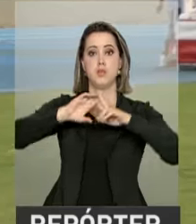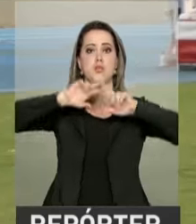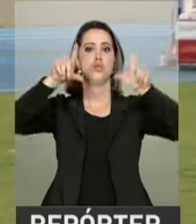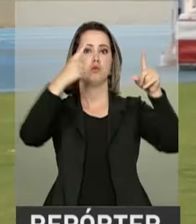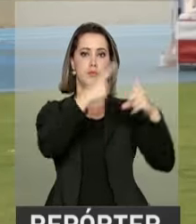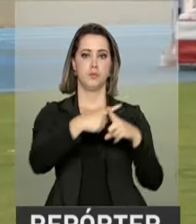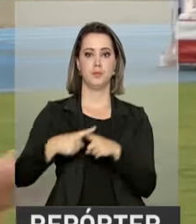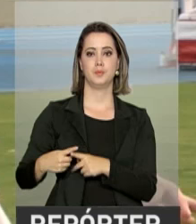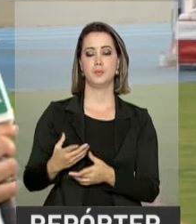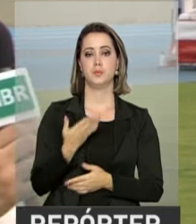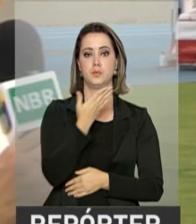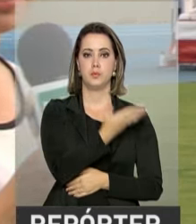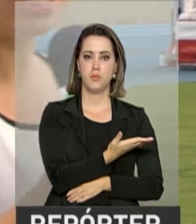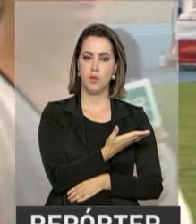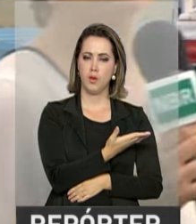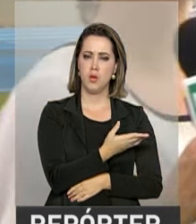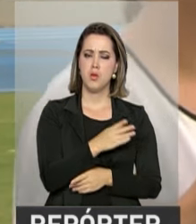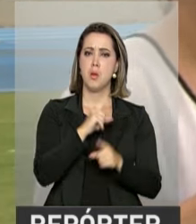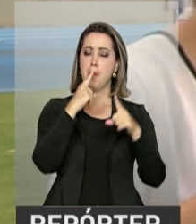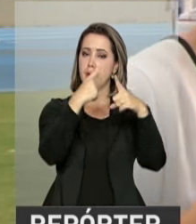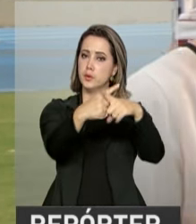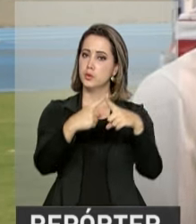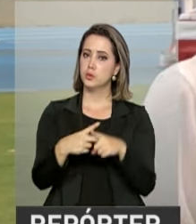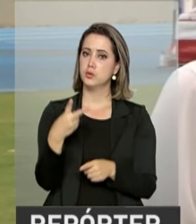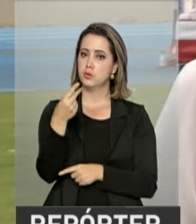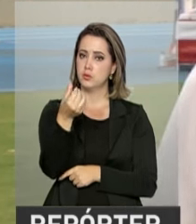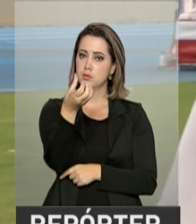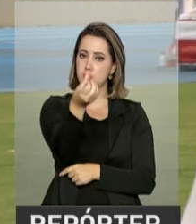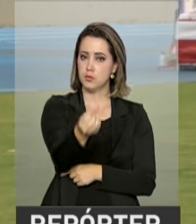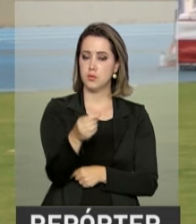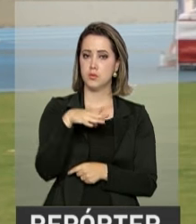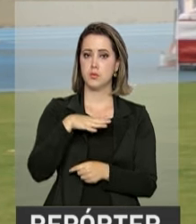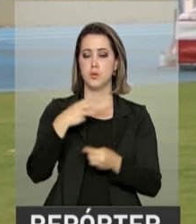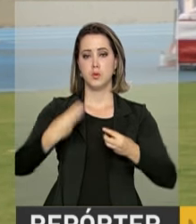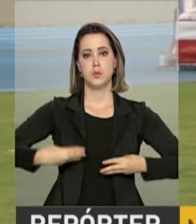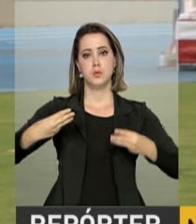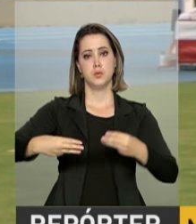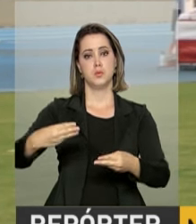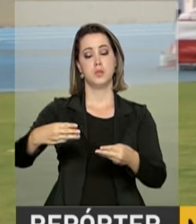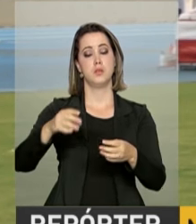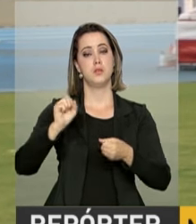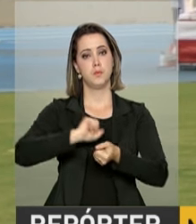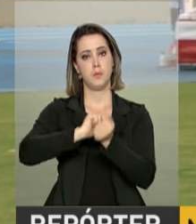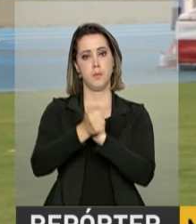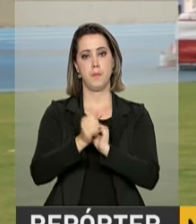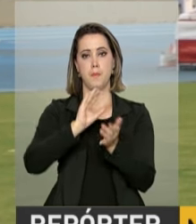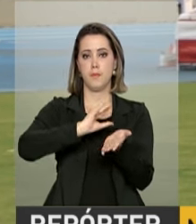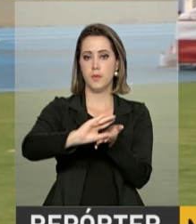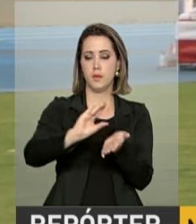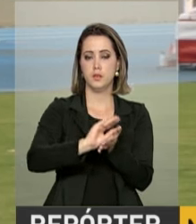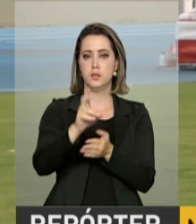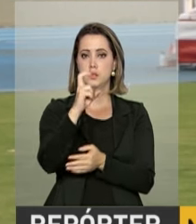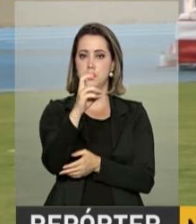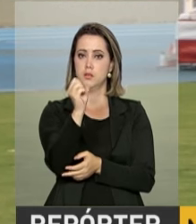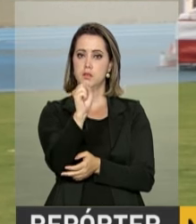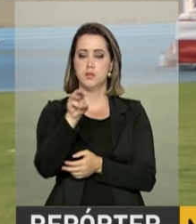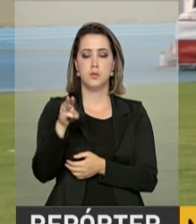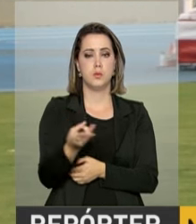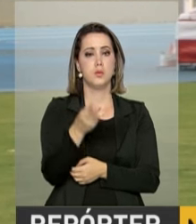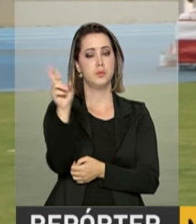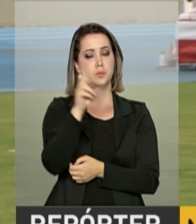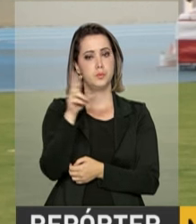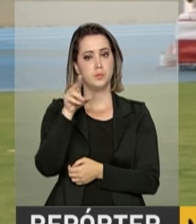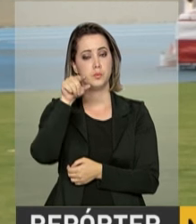para os jogos de 2016 o ministério do esporte investiu cerca de 58 milhões de reais no centro olímpico de treinamento